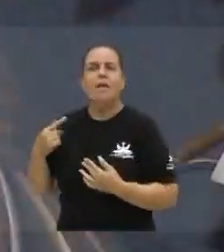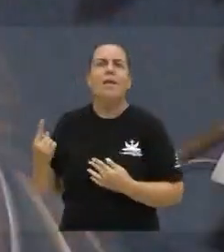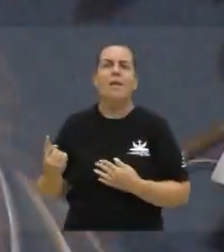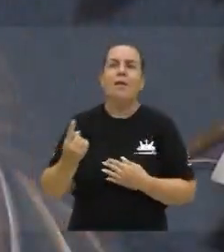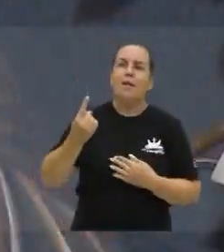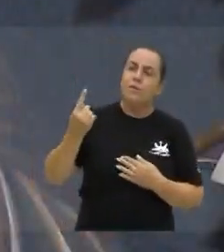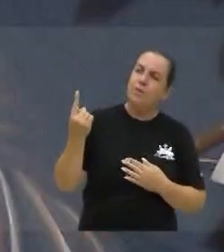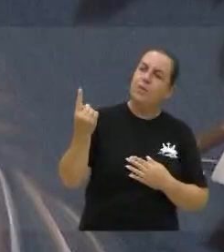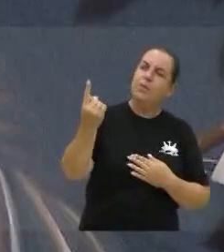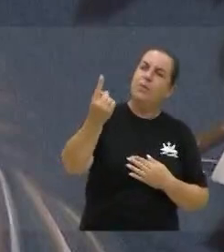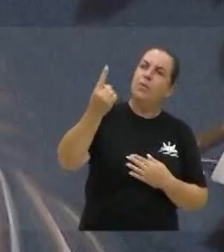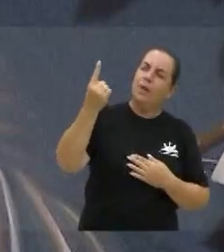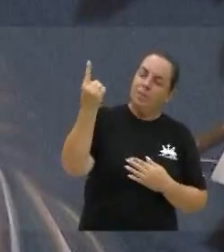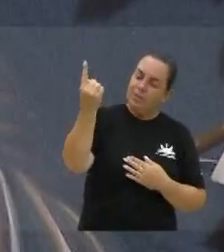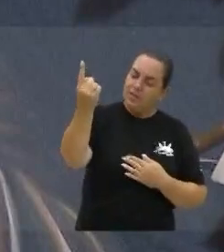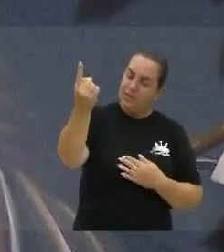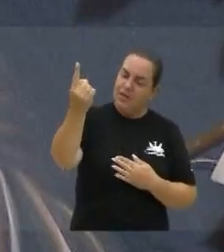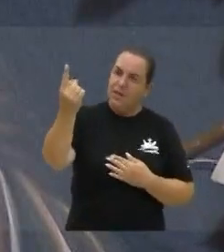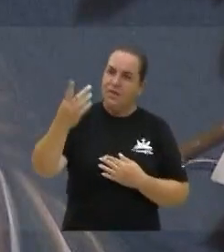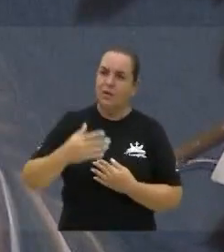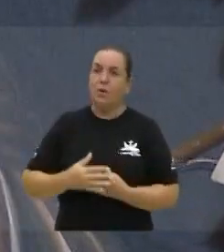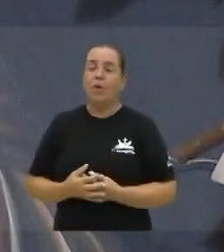Eterna é a sua